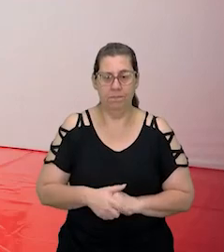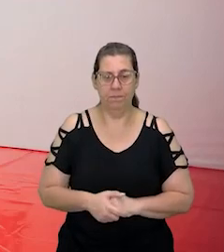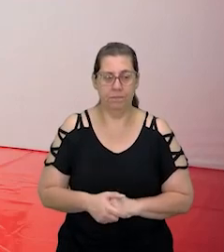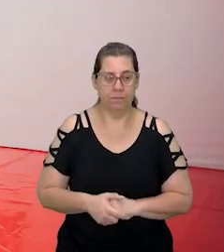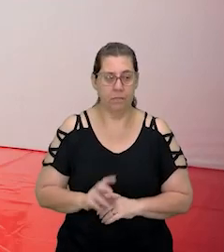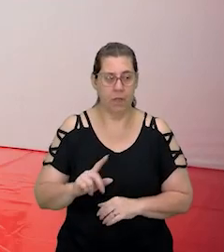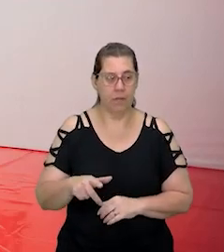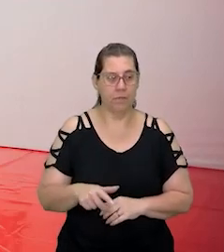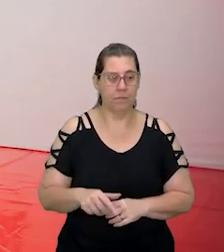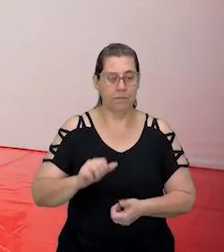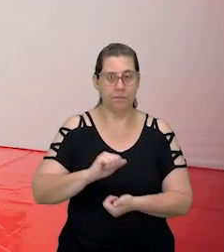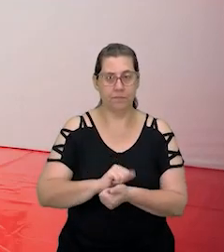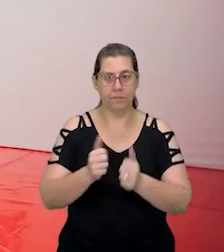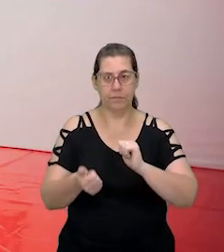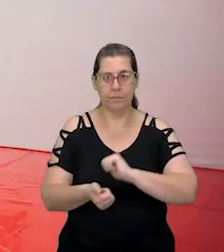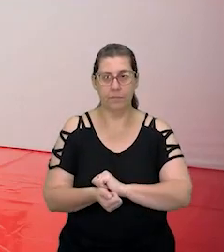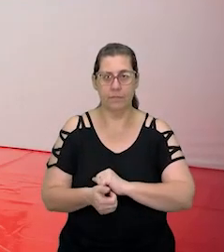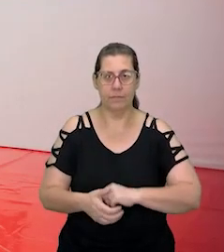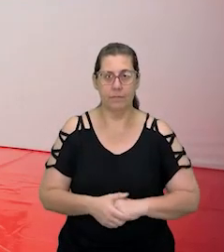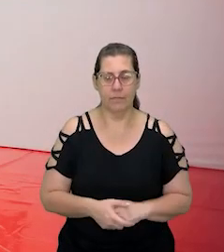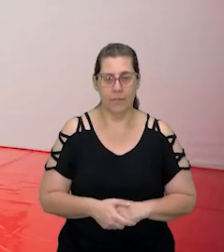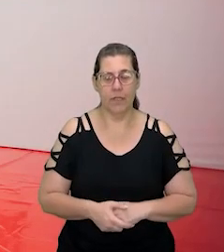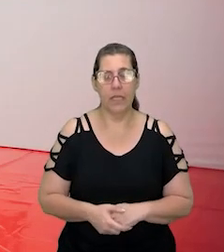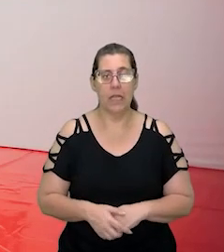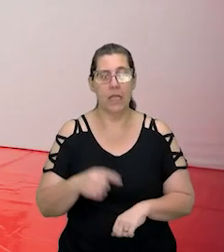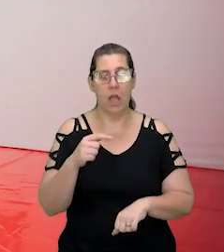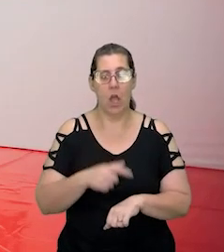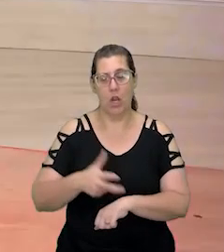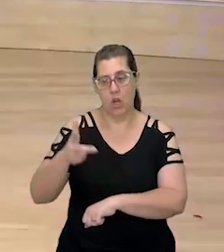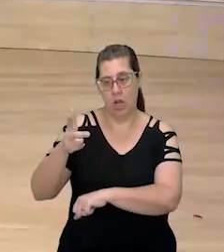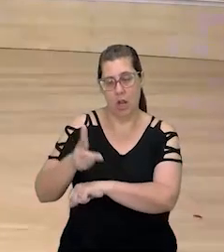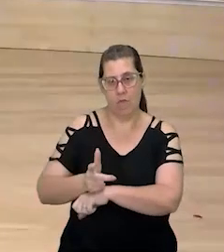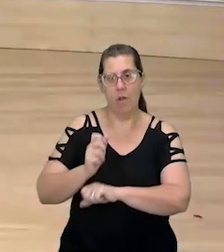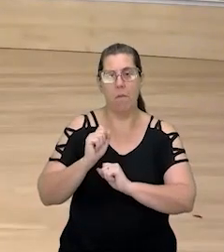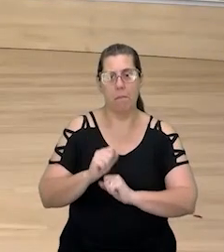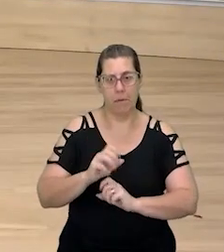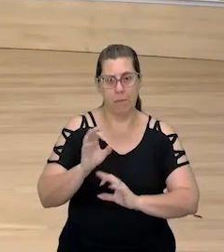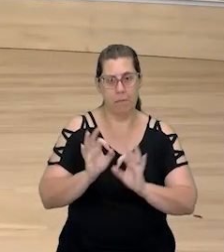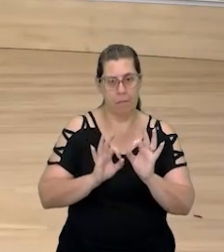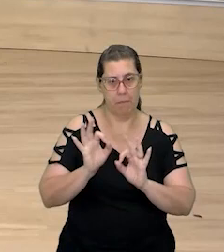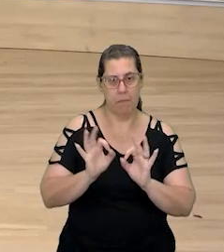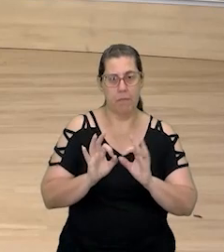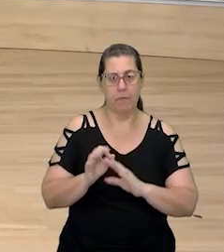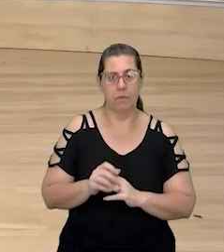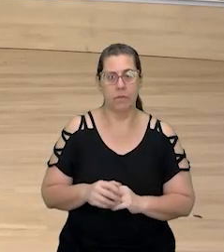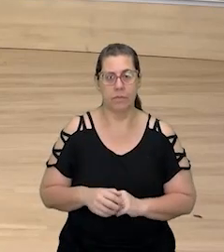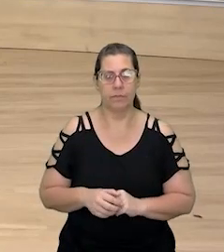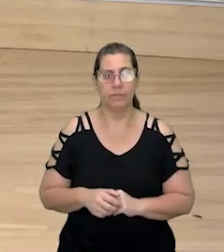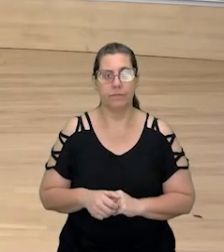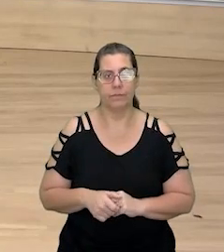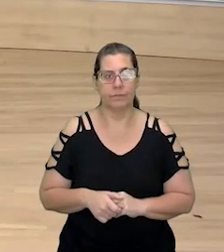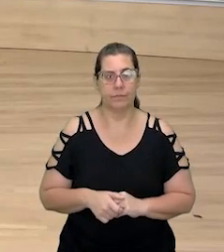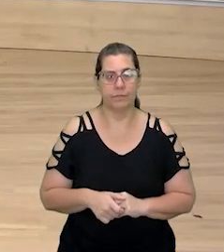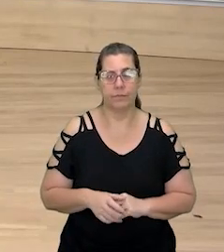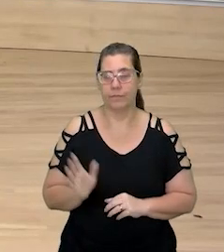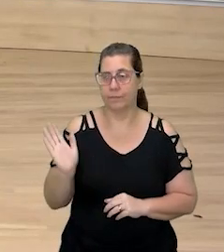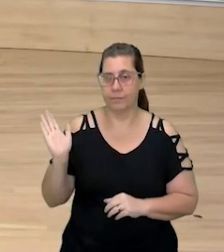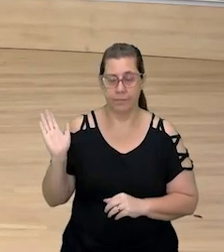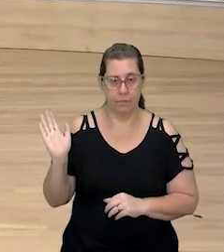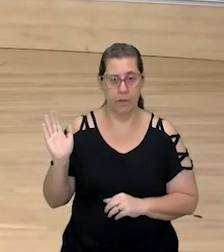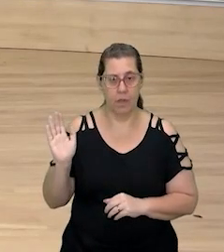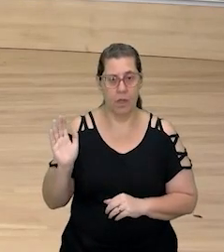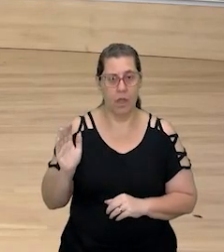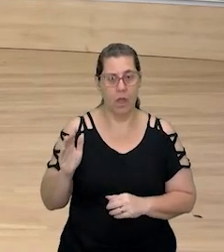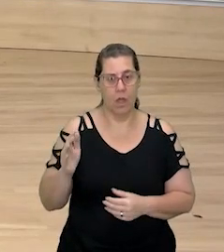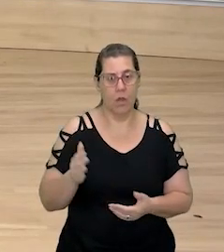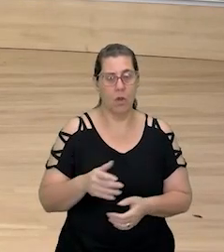se adapta e não escorrega mais. Mas na hora de gravar os vídeos, vocês podem projetar no projetor mesmo. essa imagem. E quando